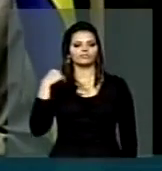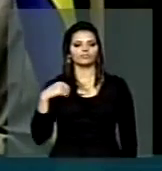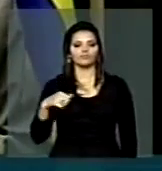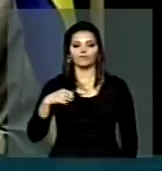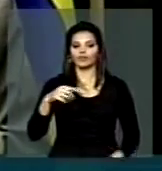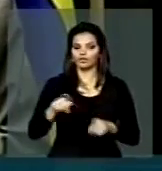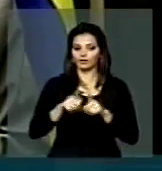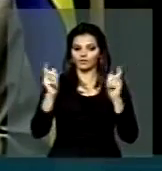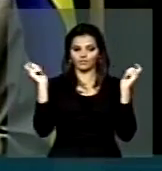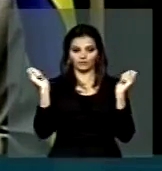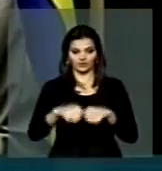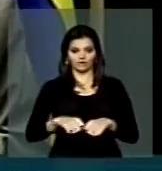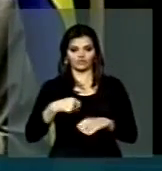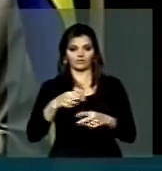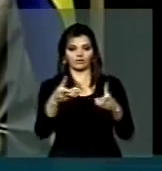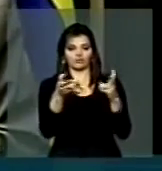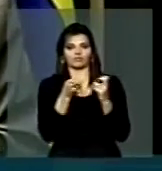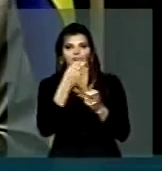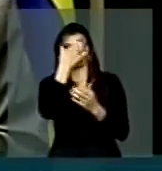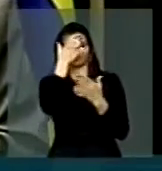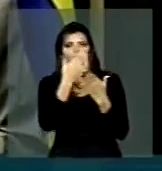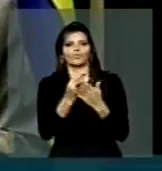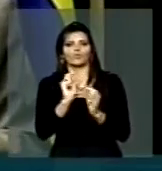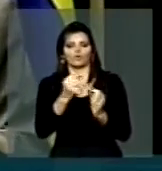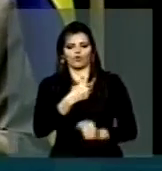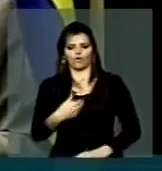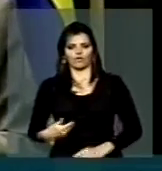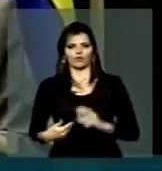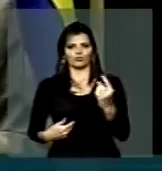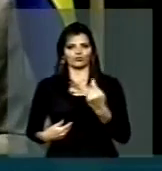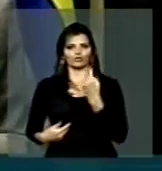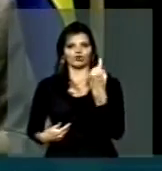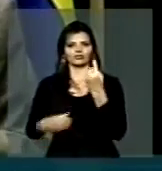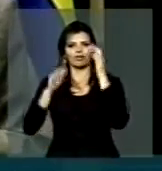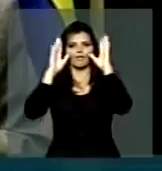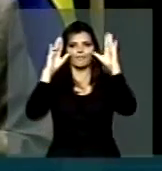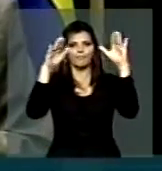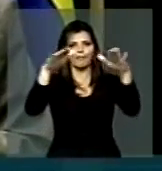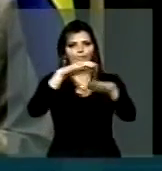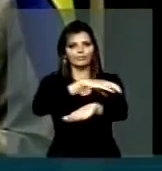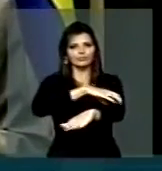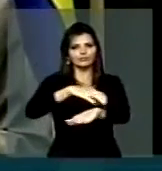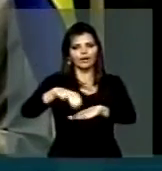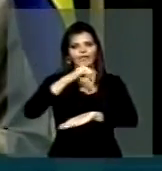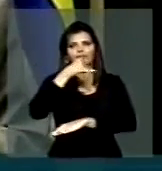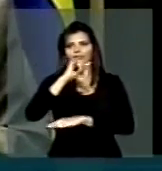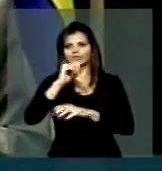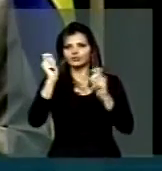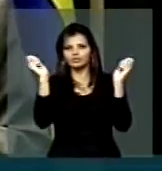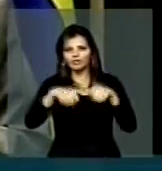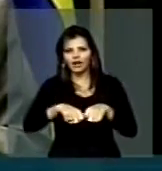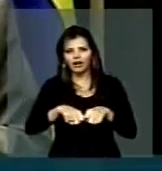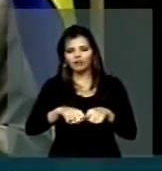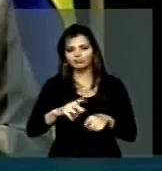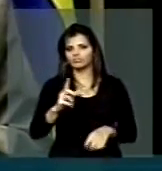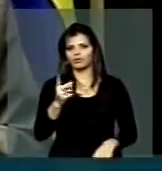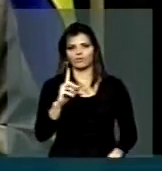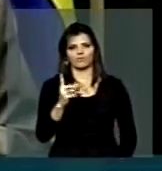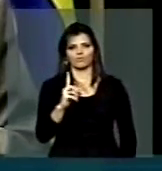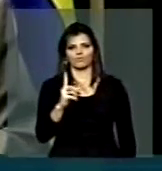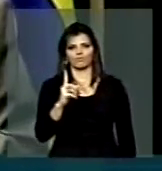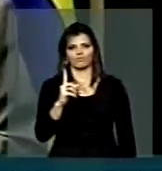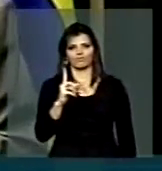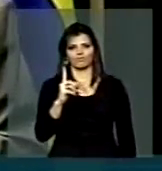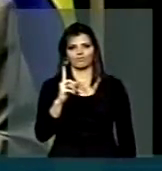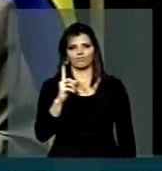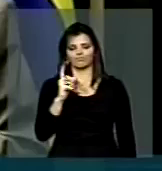levamos muito tempo para descobrir que o Estado sozinho não dá conta de aeroporto, estrada, energia, não dá conta. E